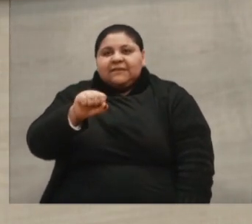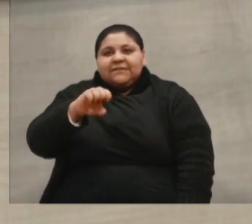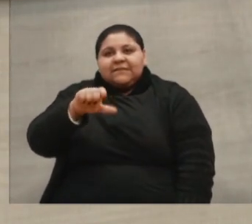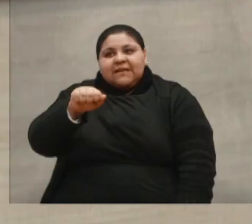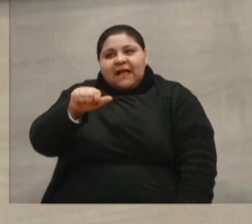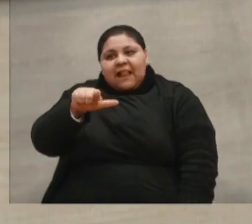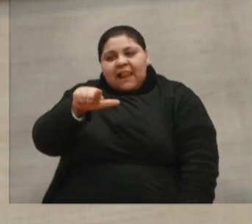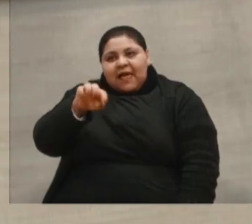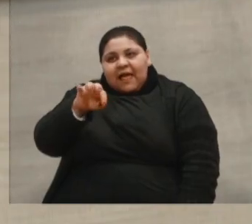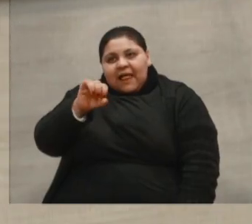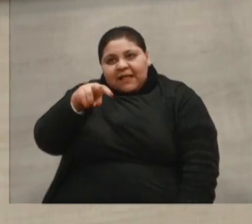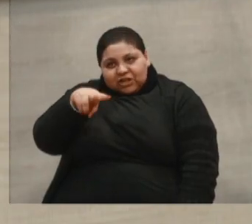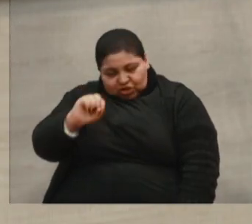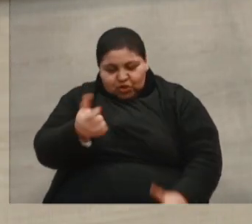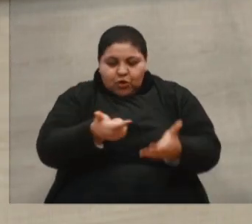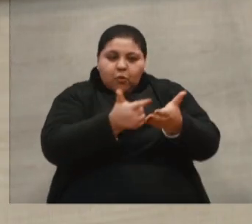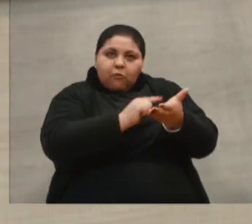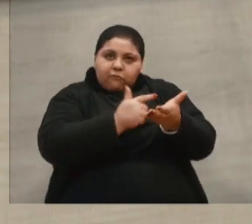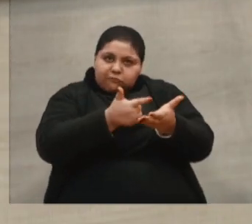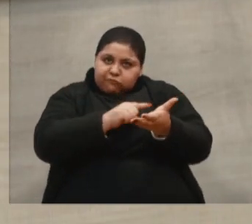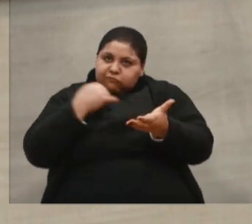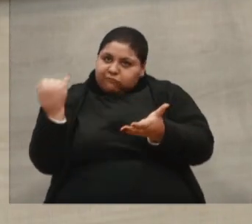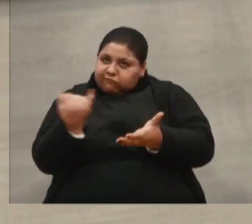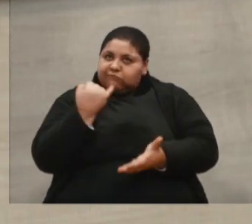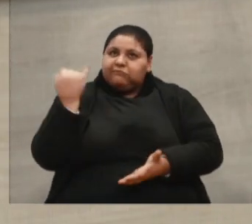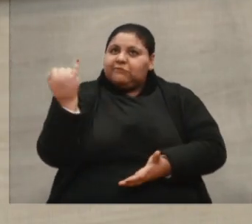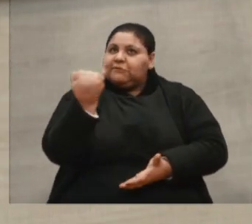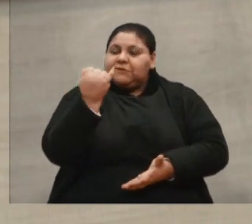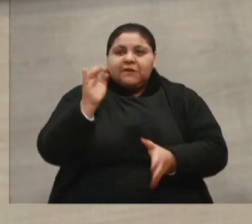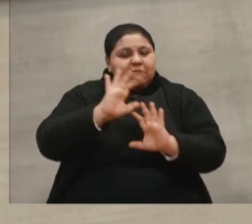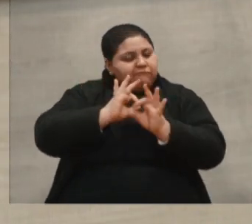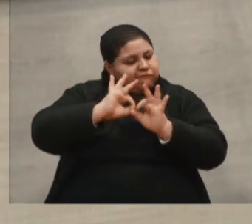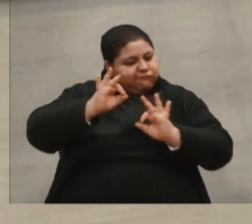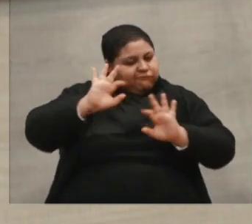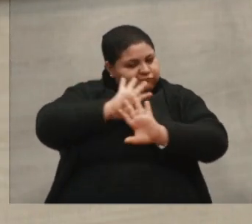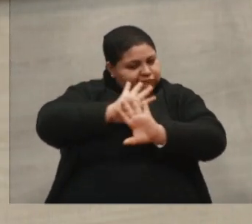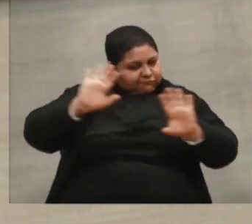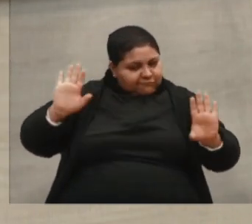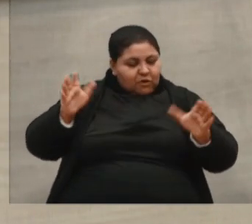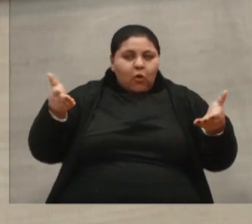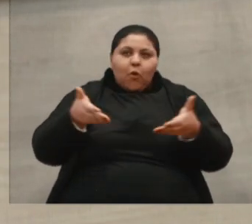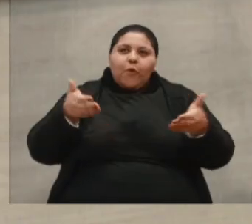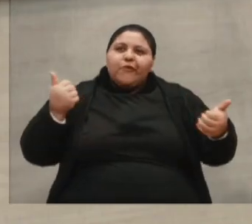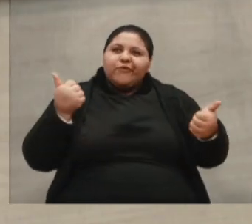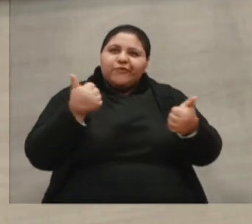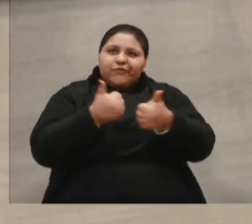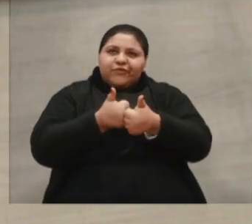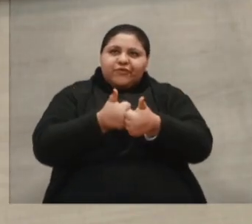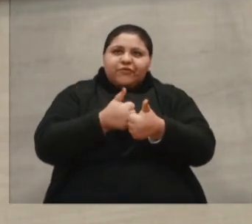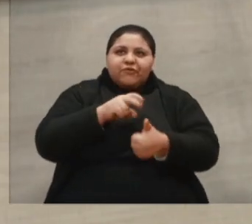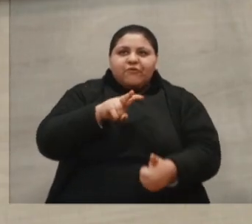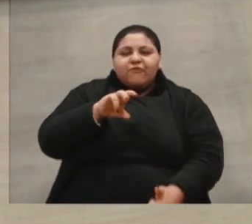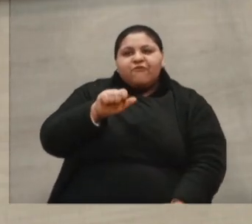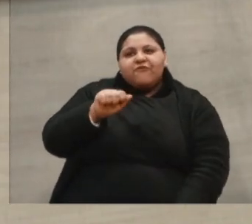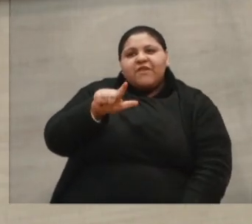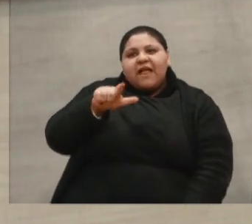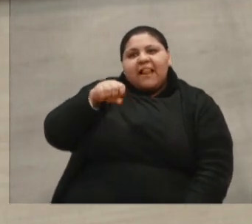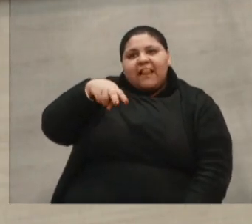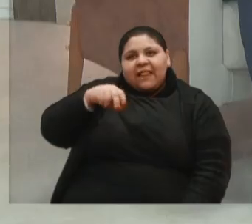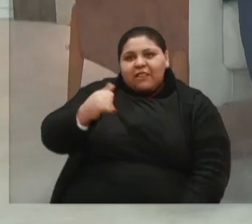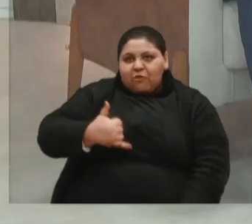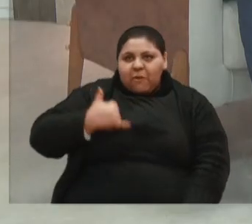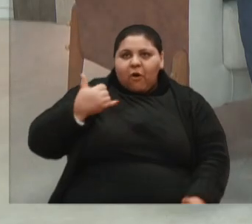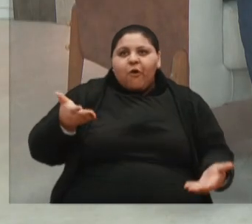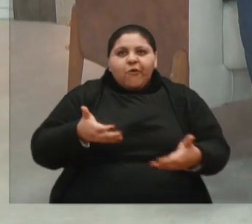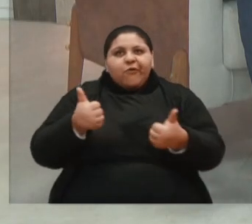que integra uma coletânea maior, Poderosas e Grandiosas. Sem mais delongas, quem está aqui conosco é a Vialana,